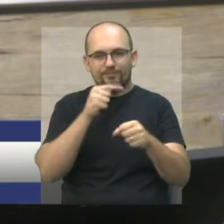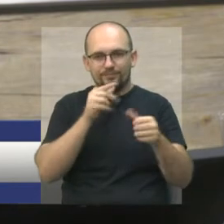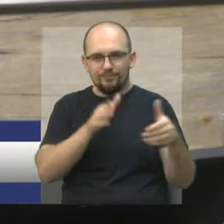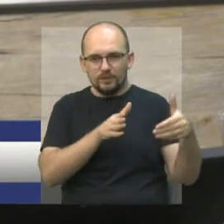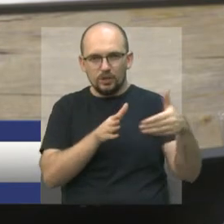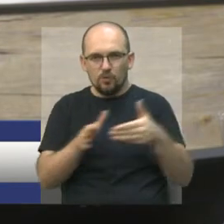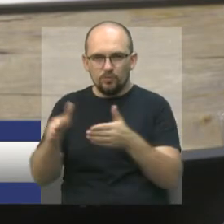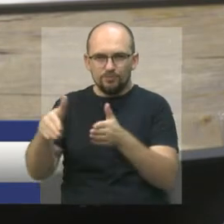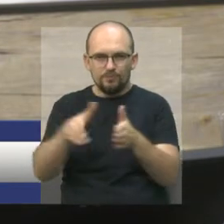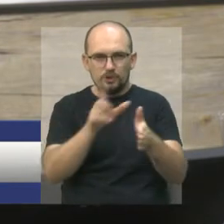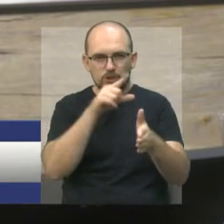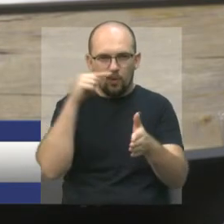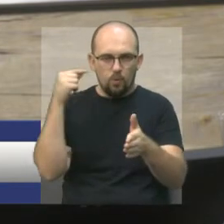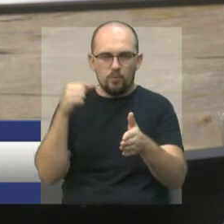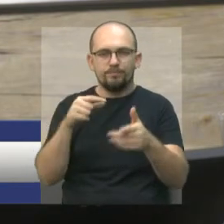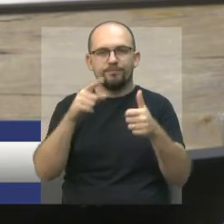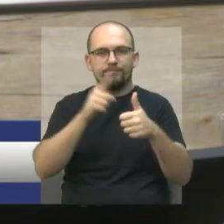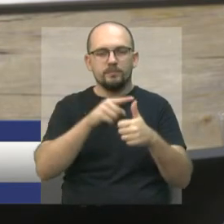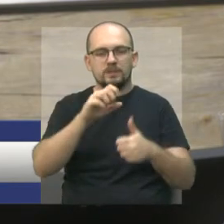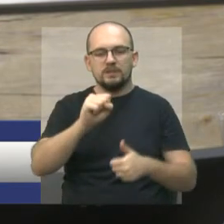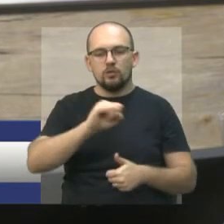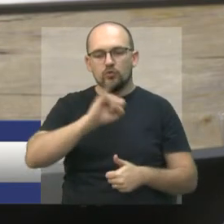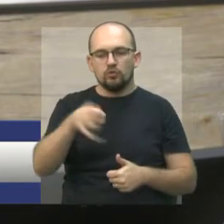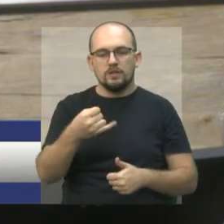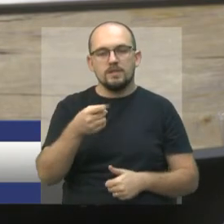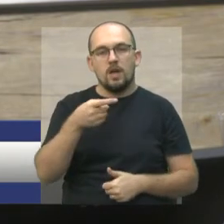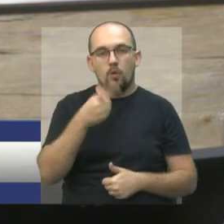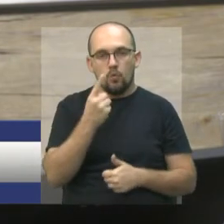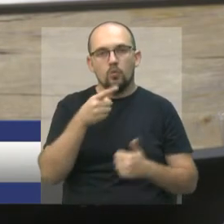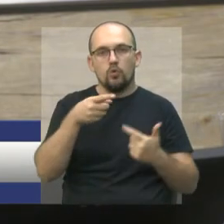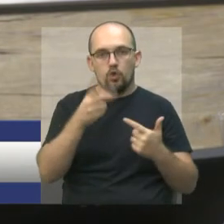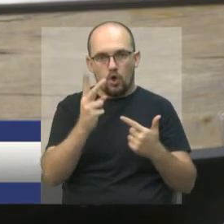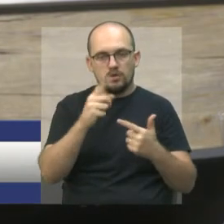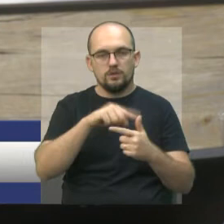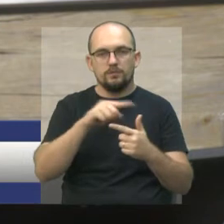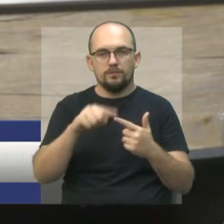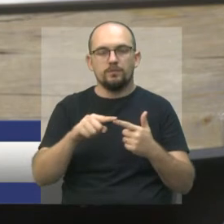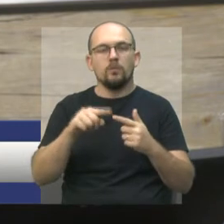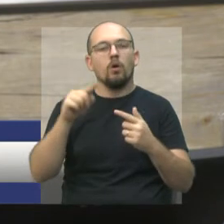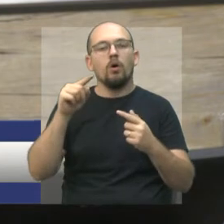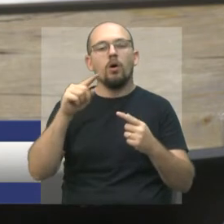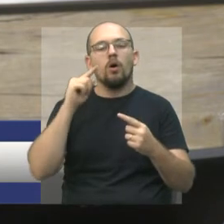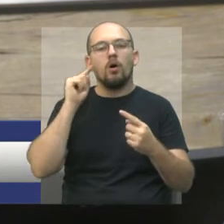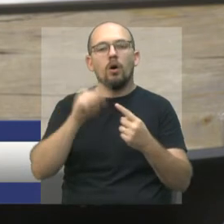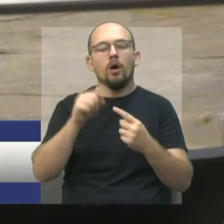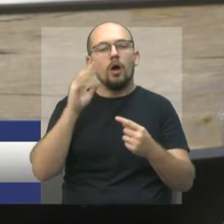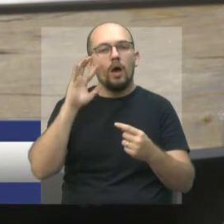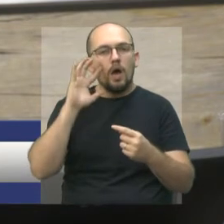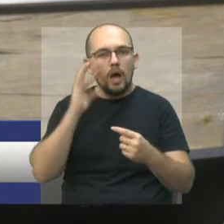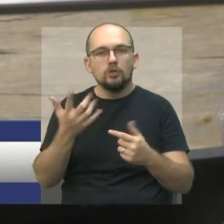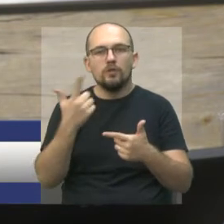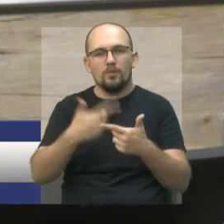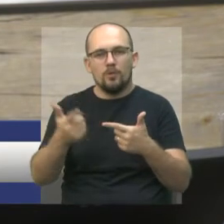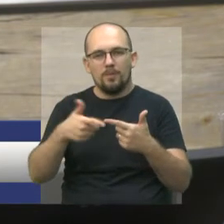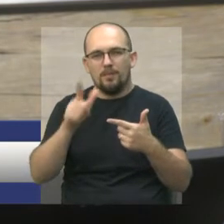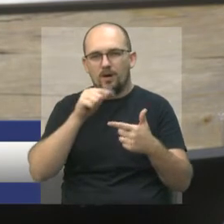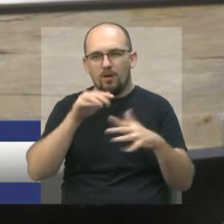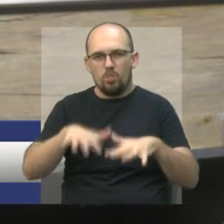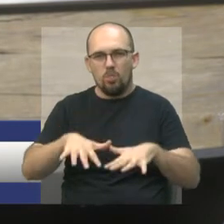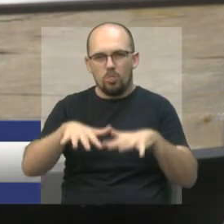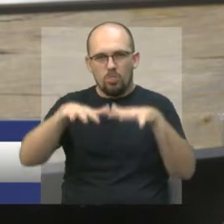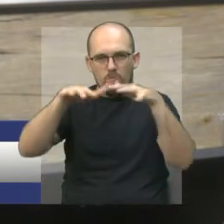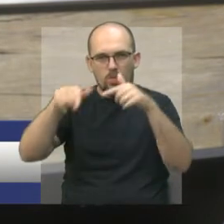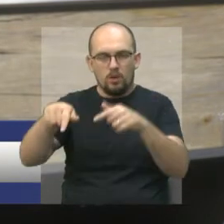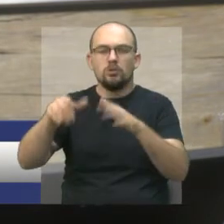Jaú, no âmbito dos bairros São José 1 e 2, destinada à correção dos problemas de alagamento e enchentes,